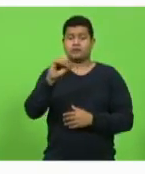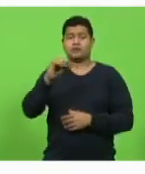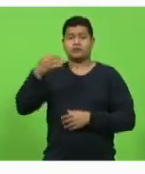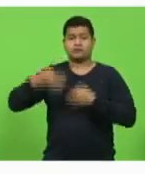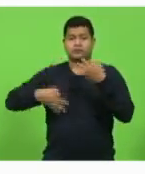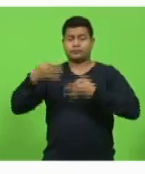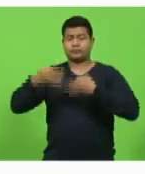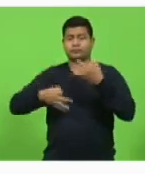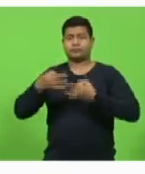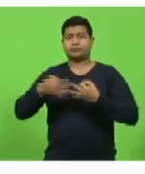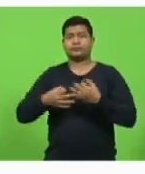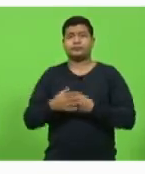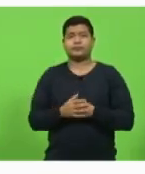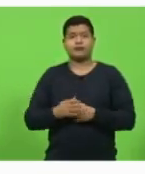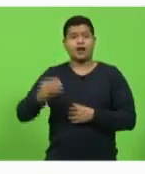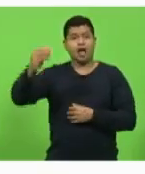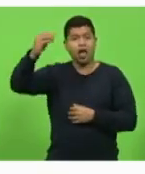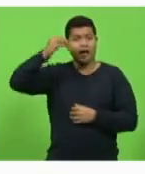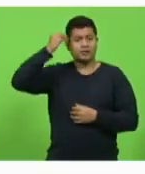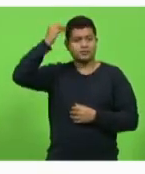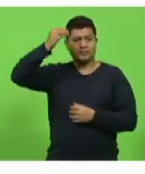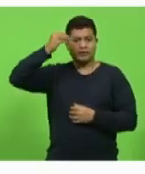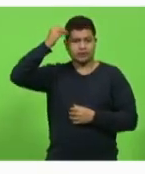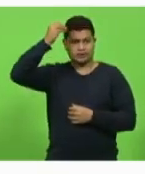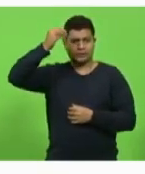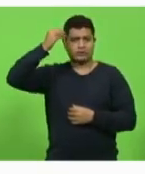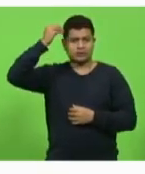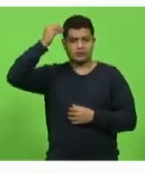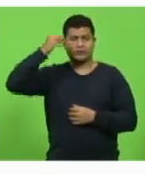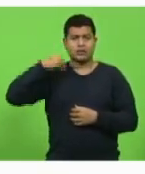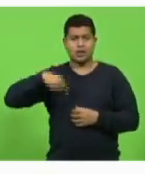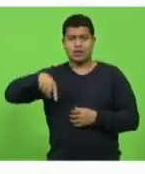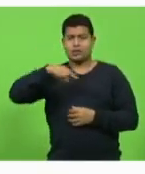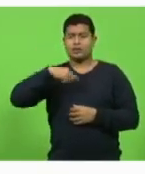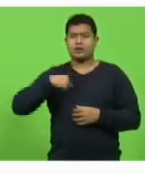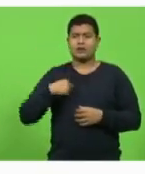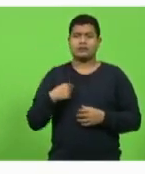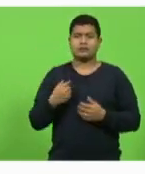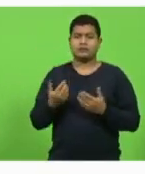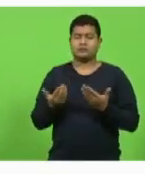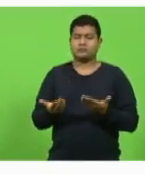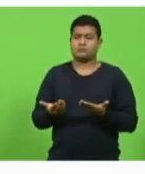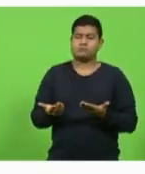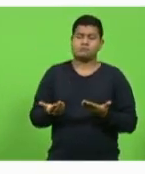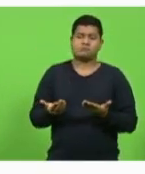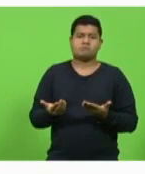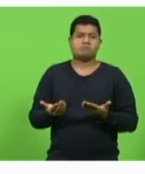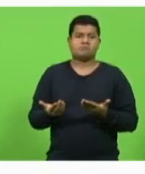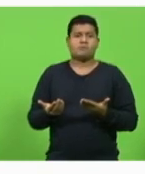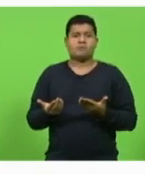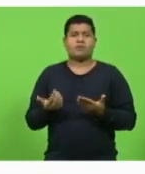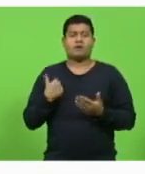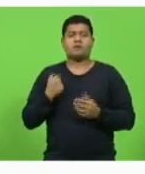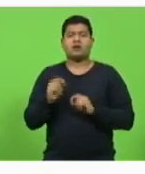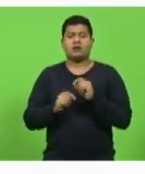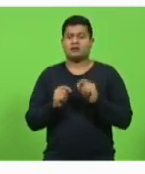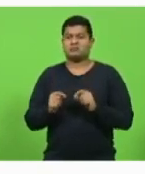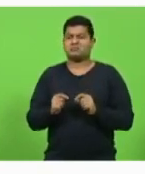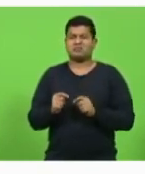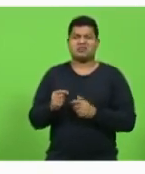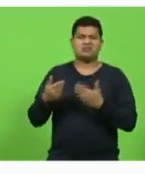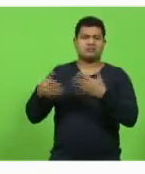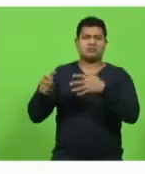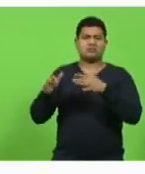judicatura. Experiências essas que não podem ser, em nenhum momento, desvalorizadas. Muito